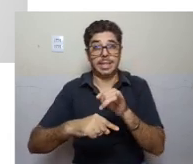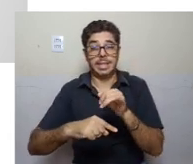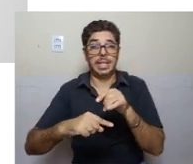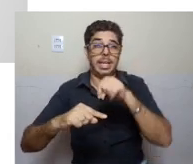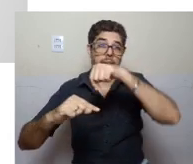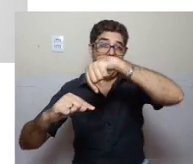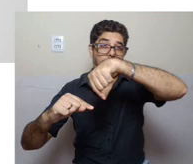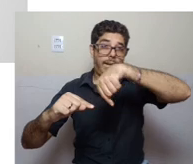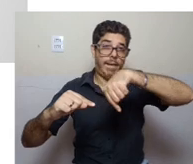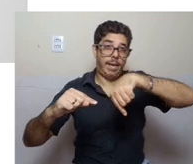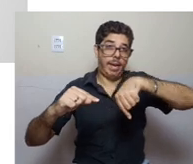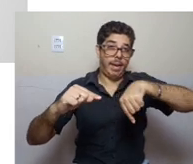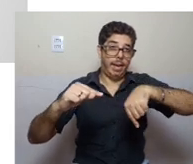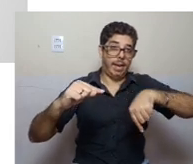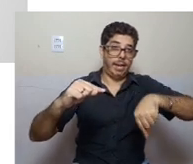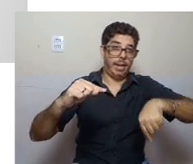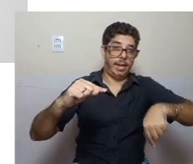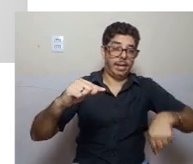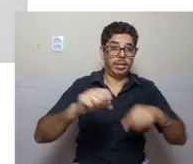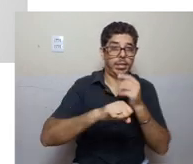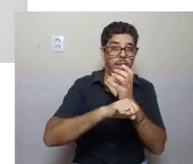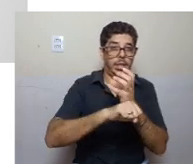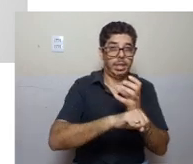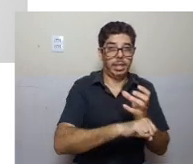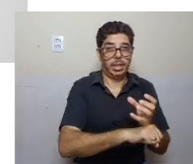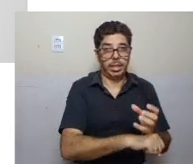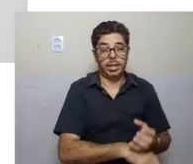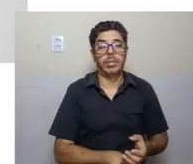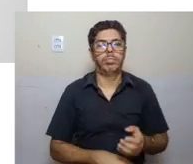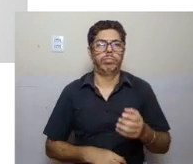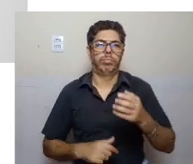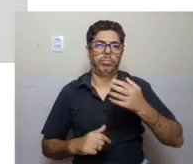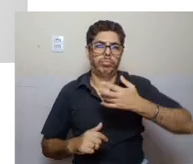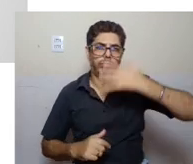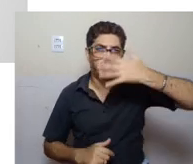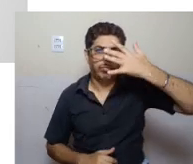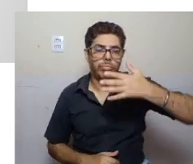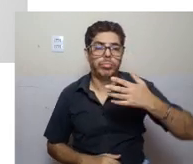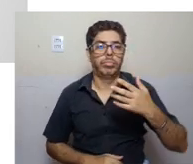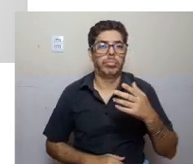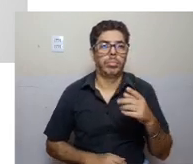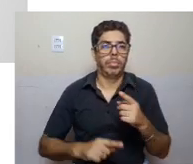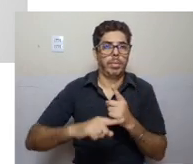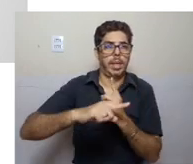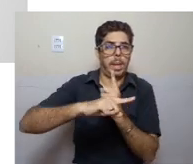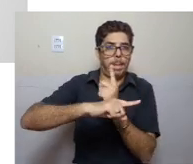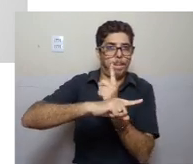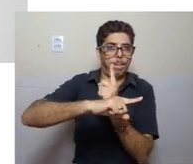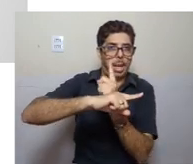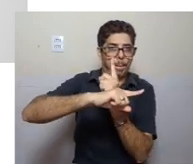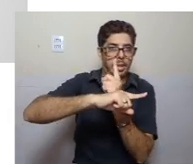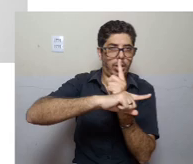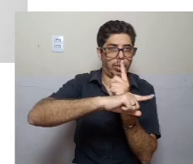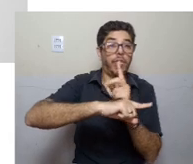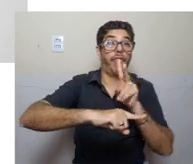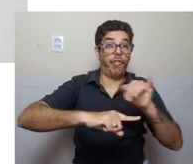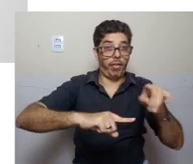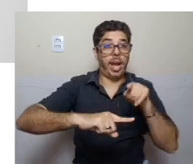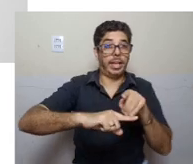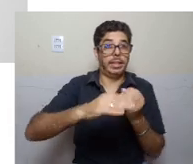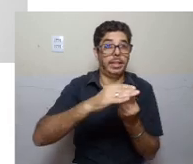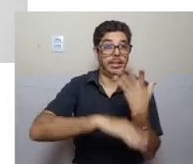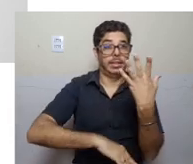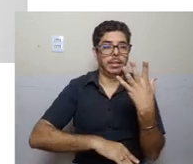certo ângulo em relação ao campo, apenas a componente da velocidade que for perpendicular ao campo vai dar origem a uma